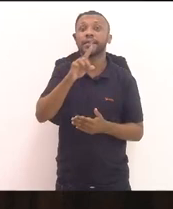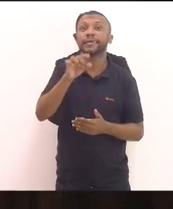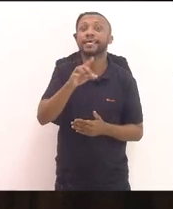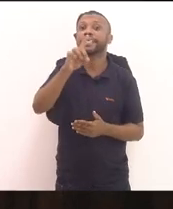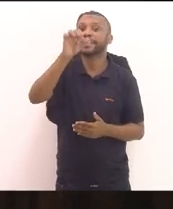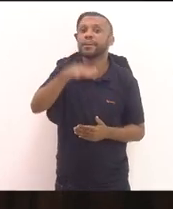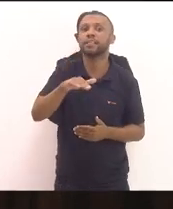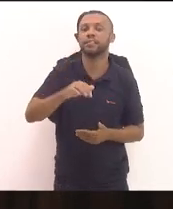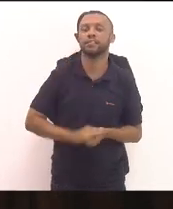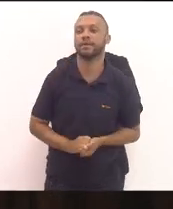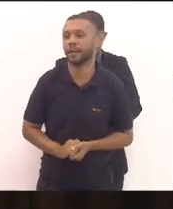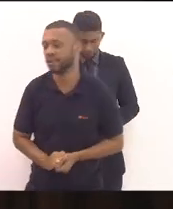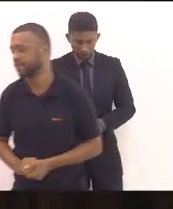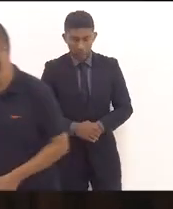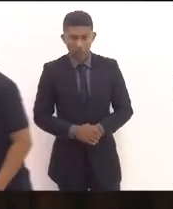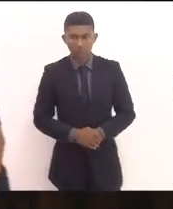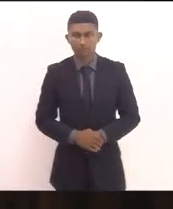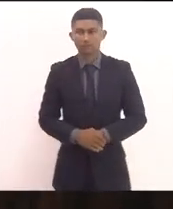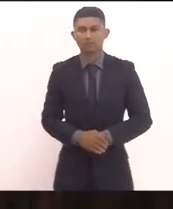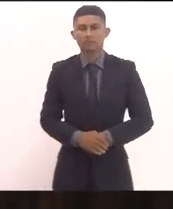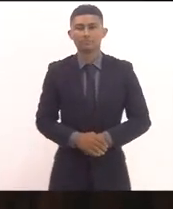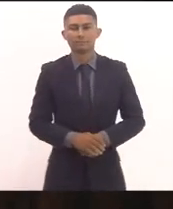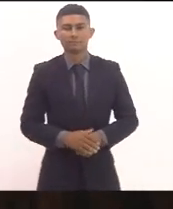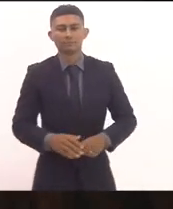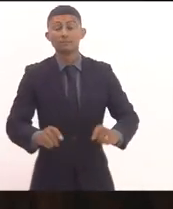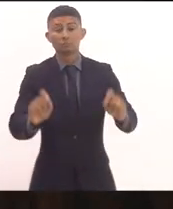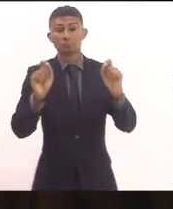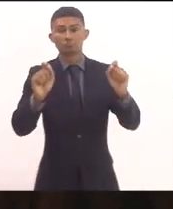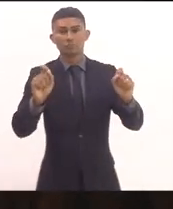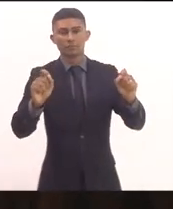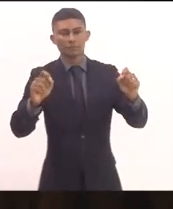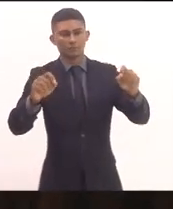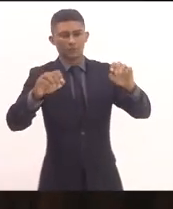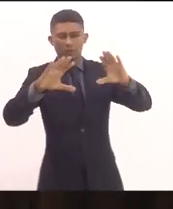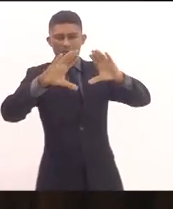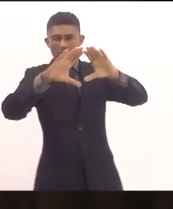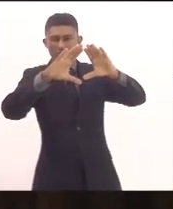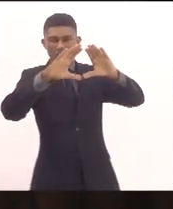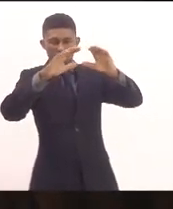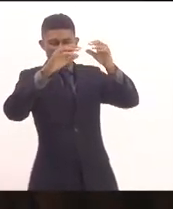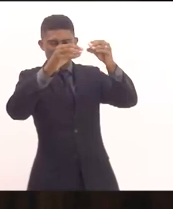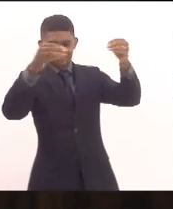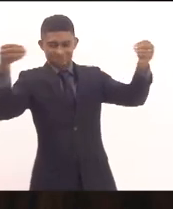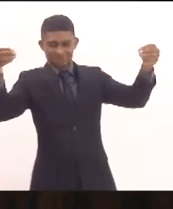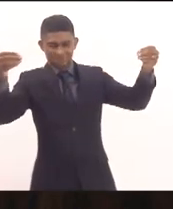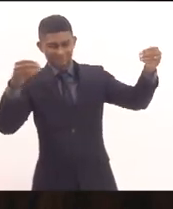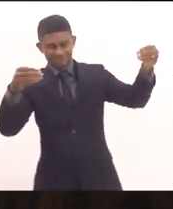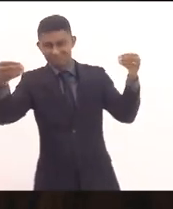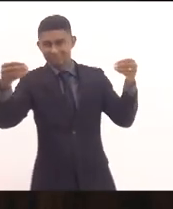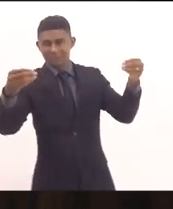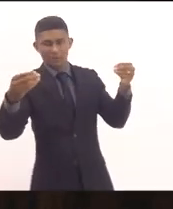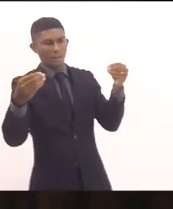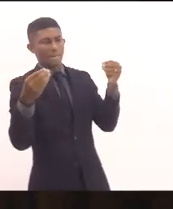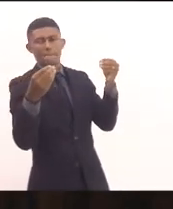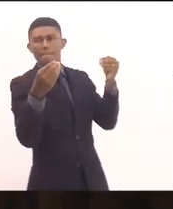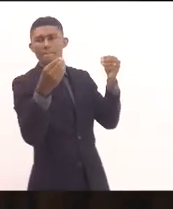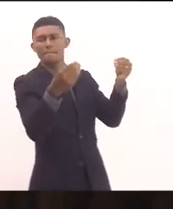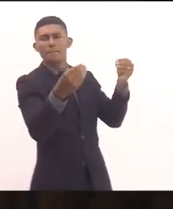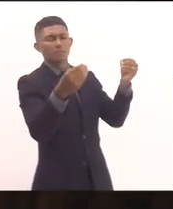Zeidan, dispõe a fixação de cartazes que tratam sobre cuidados no uso de